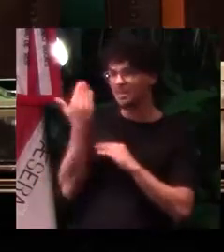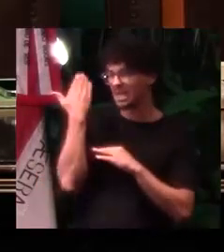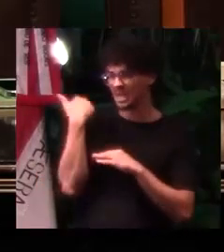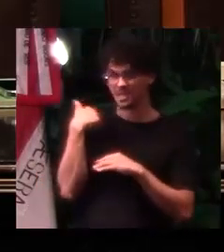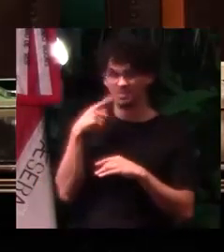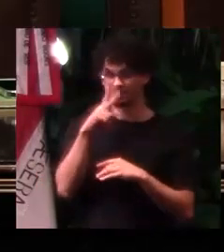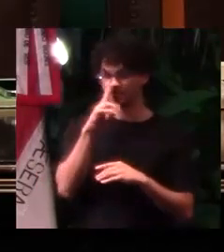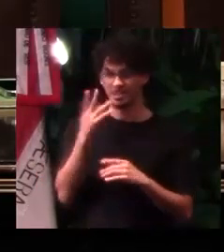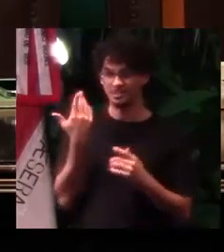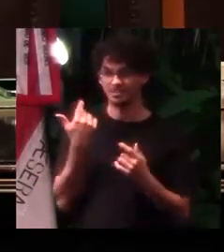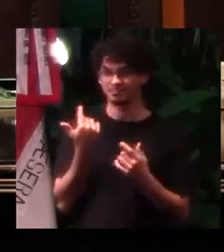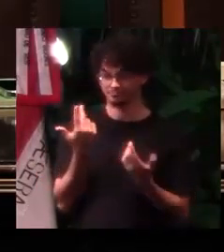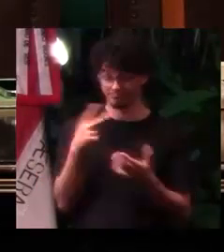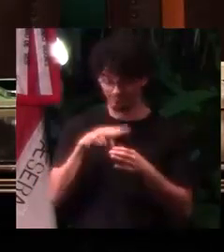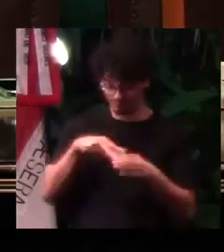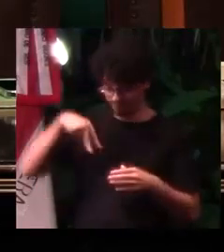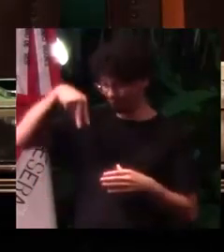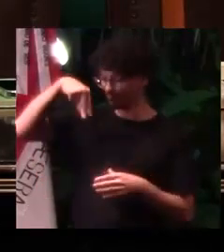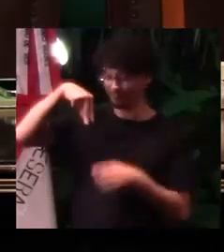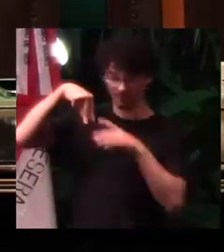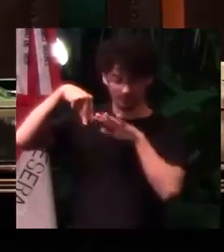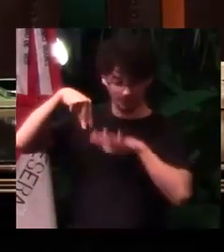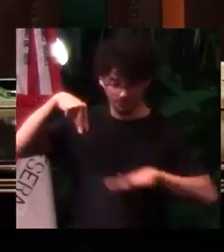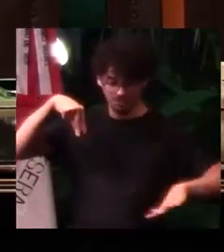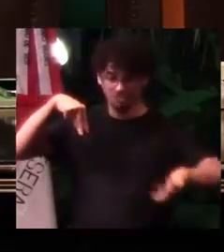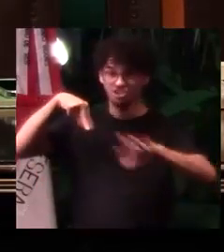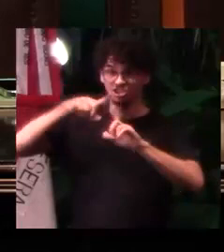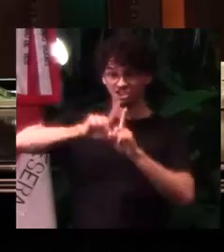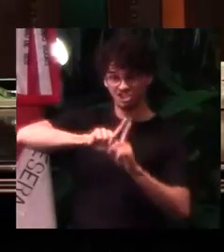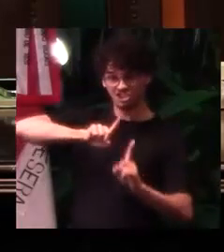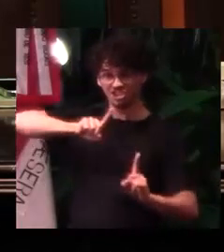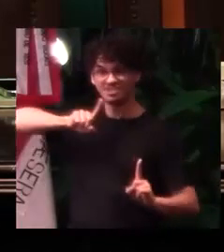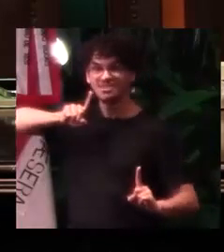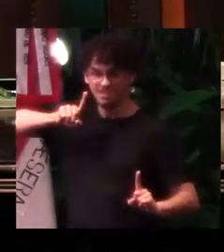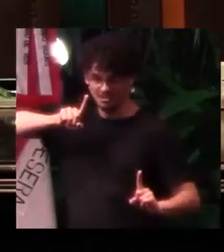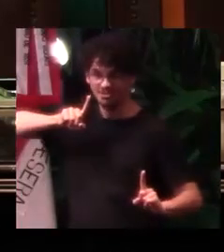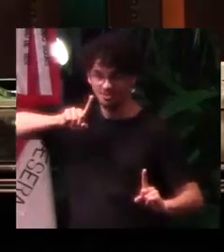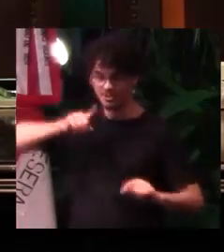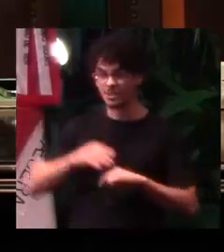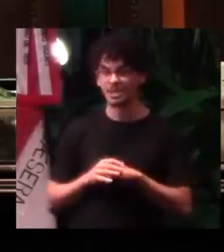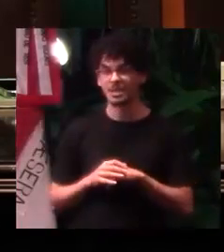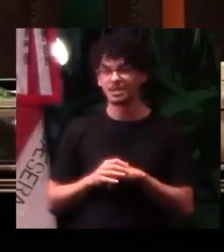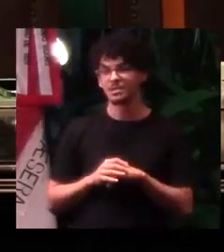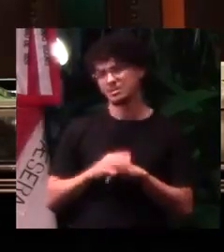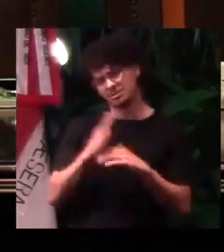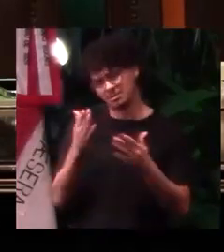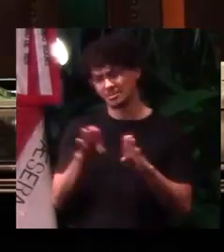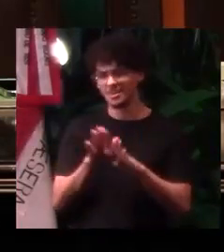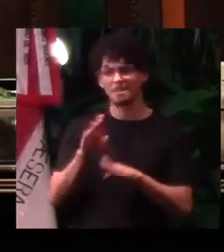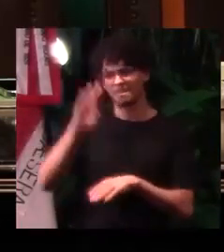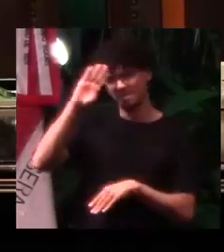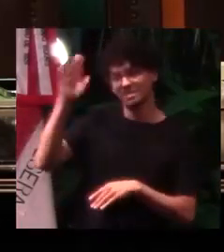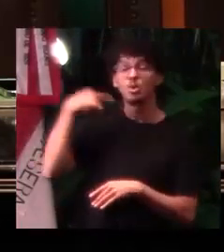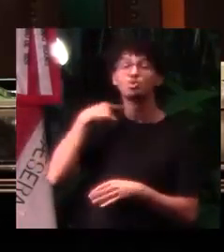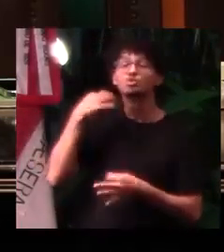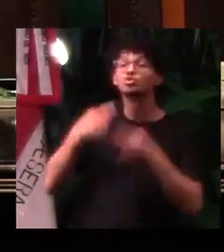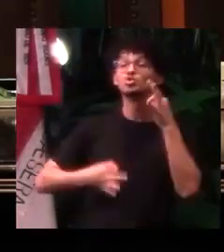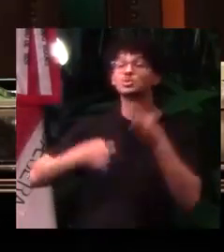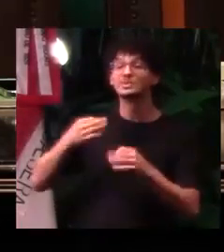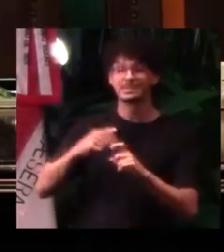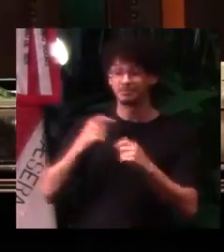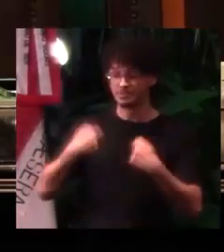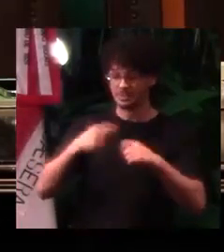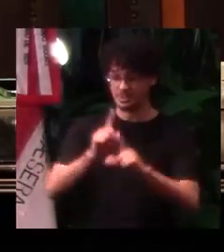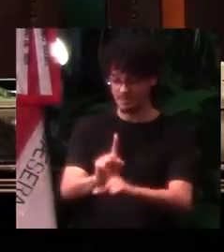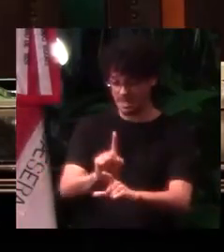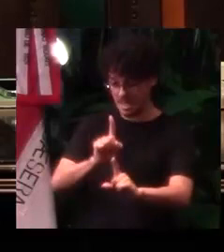espécie de torre de marfim, de distanciamento, em que o juiz, o jurista e, sobretudo, o juiz, deveria se